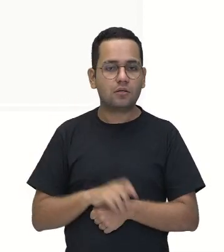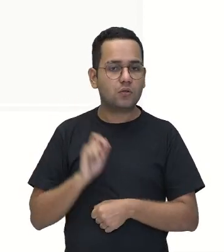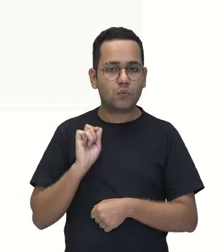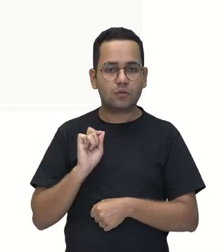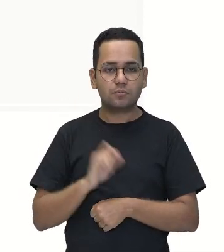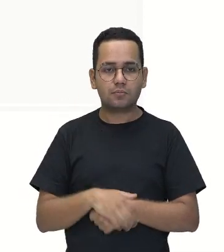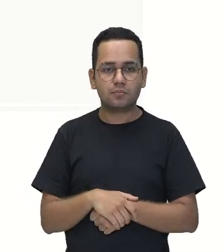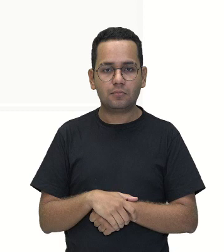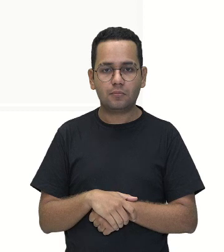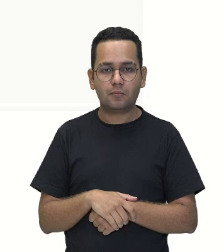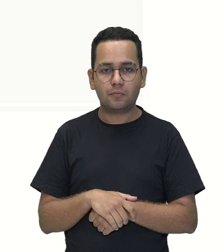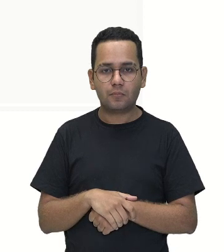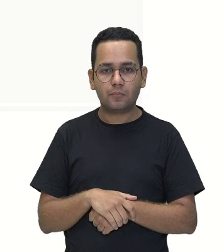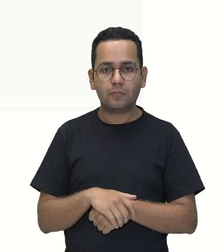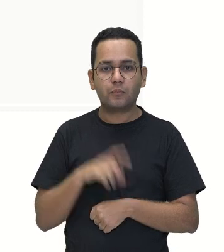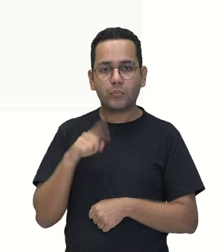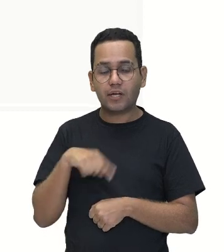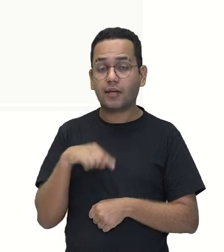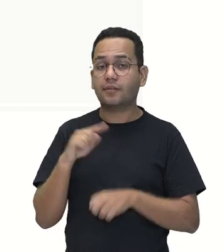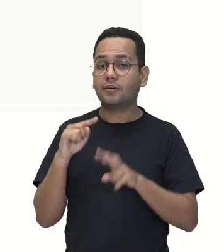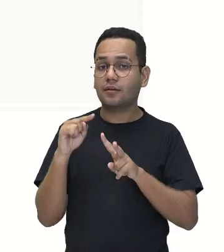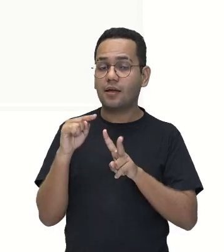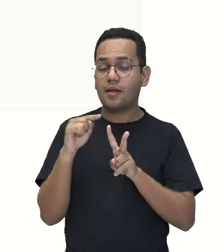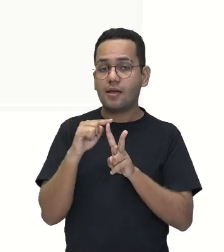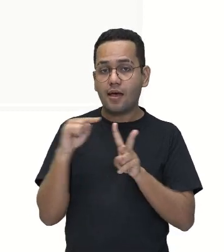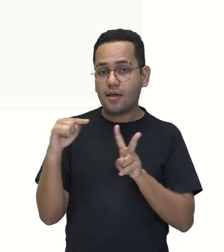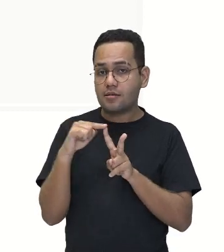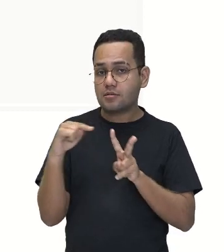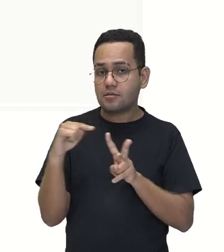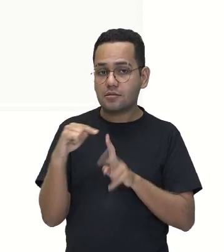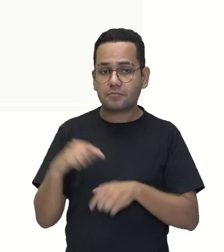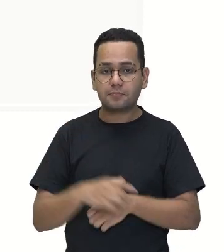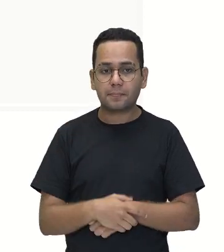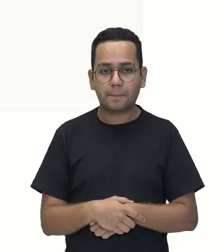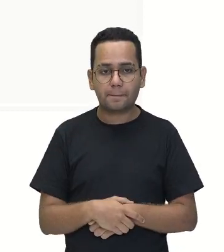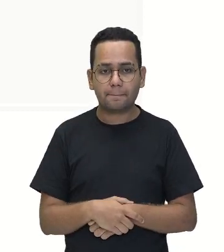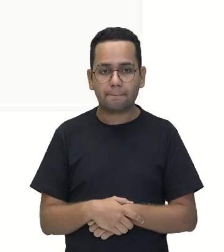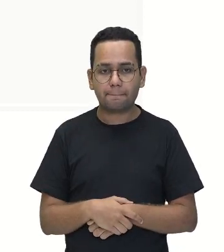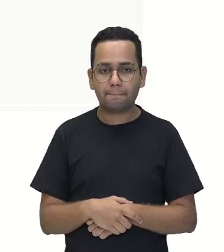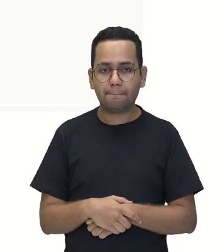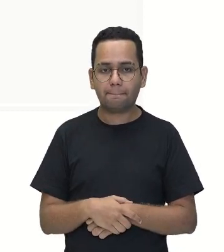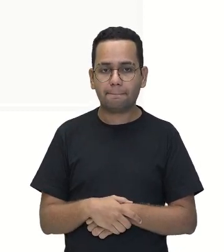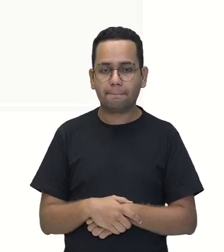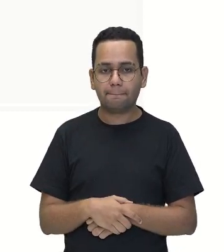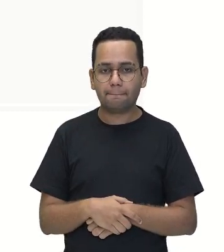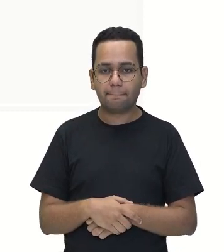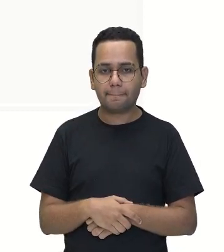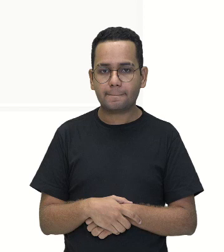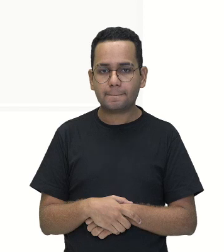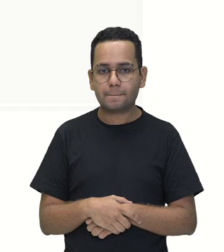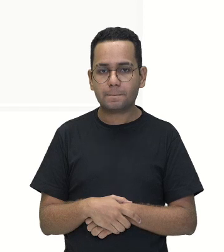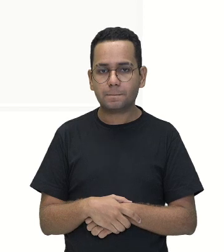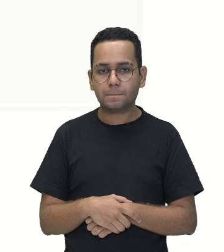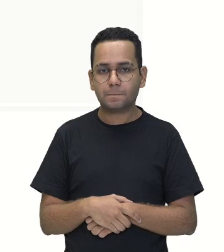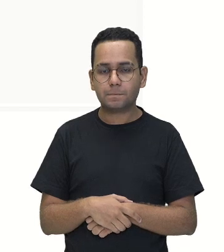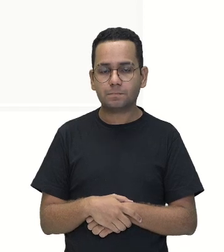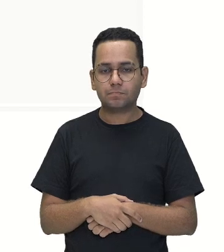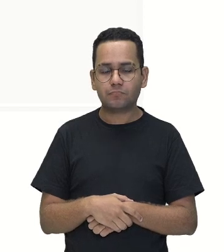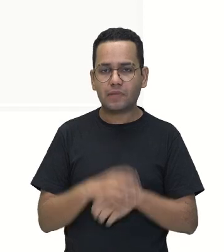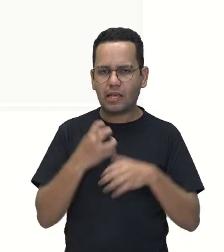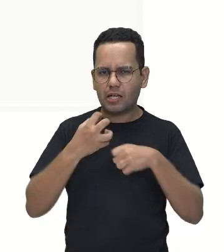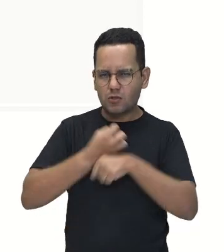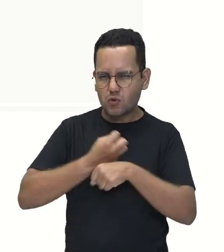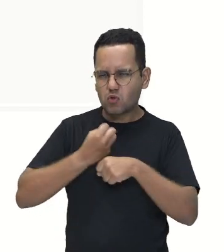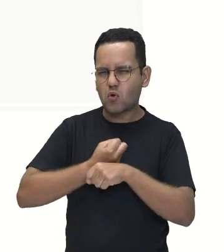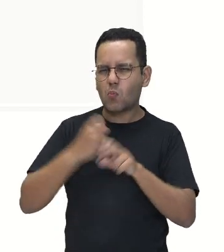se referindo à soma das raízes ok ele está se referindo à soma das raízes